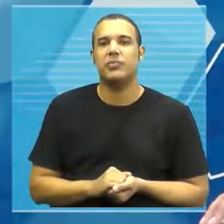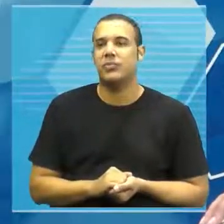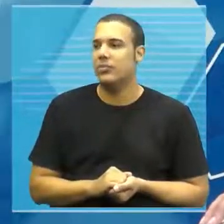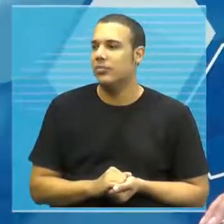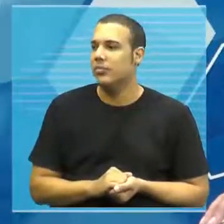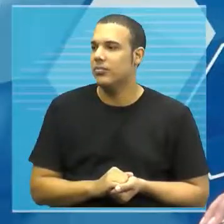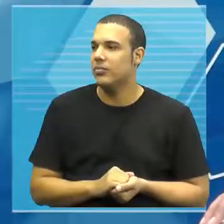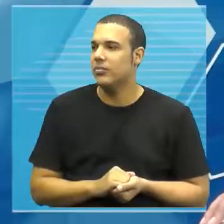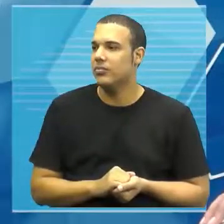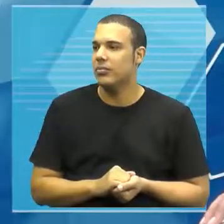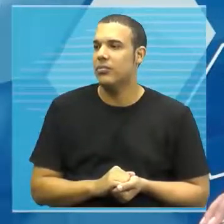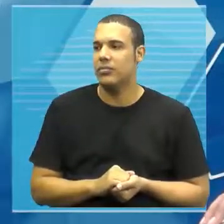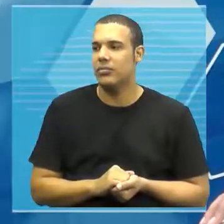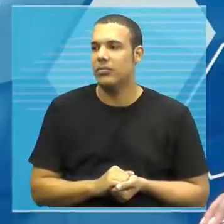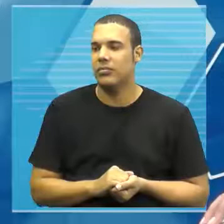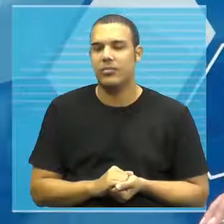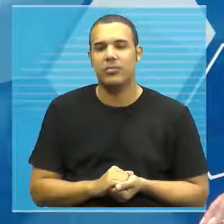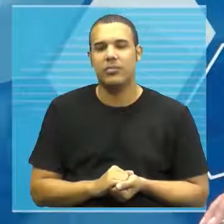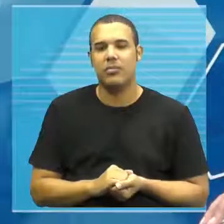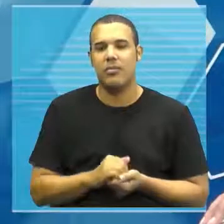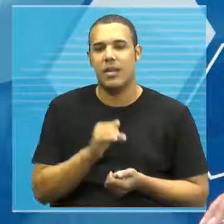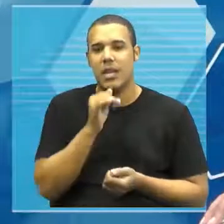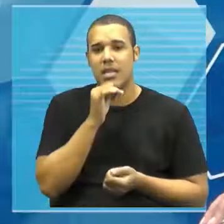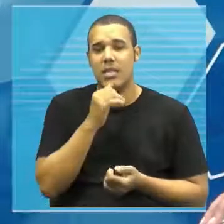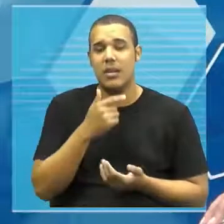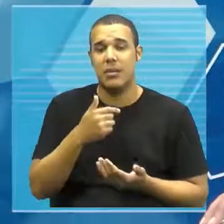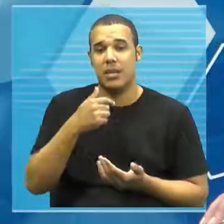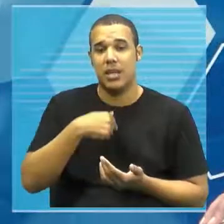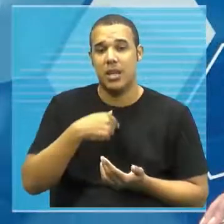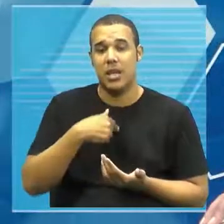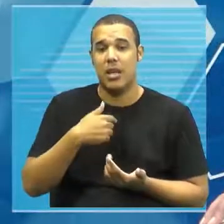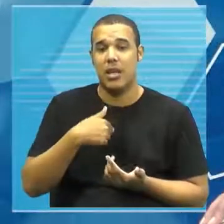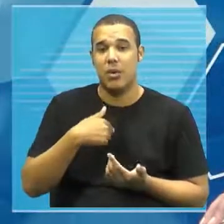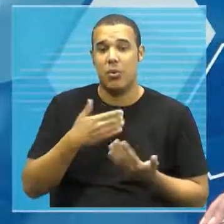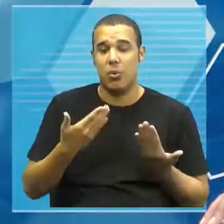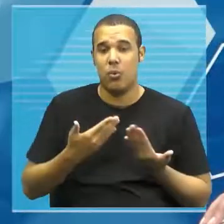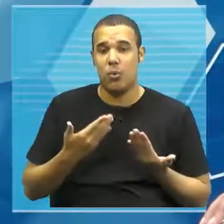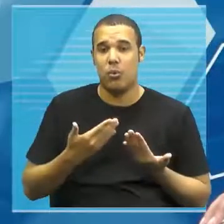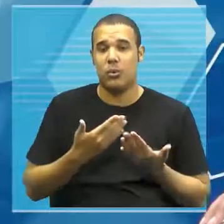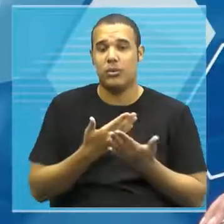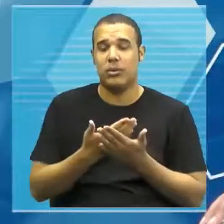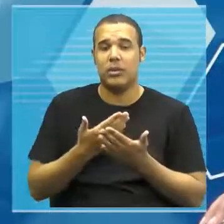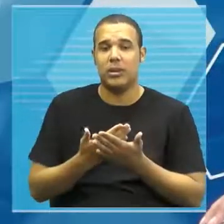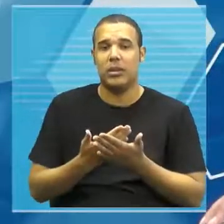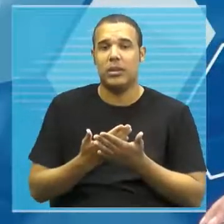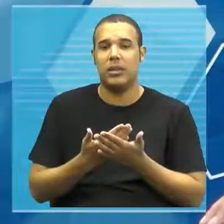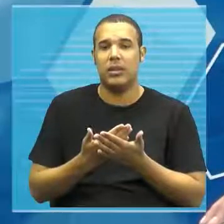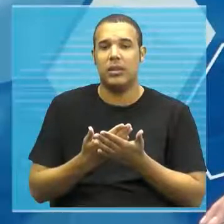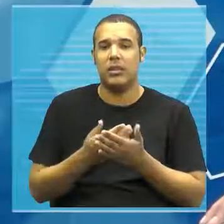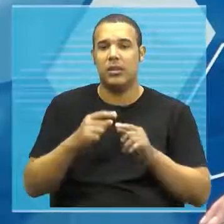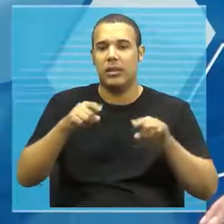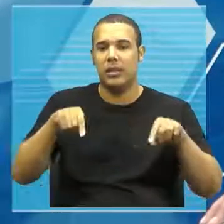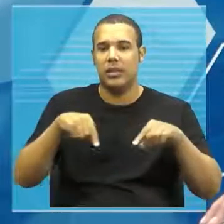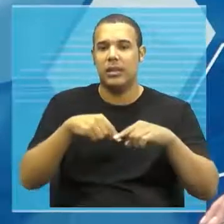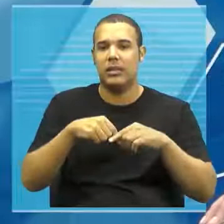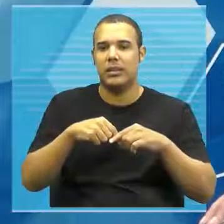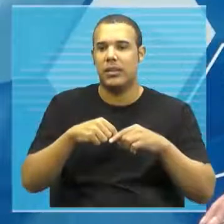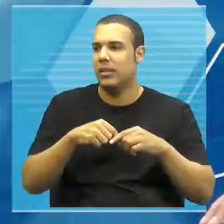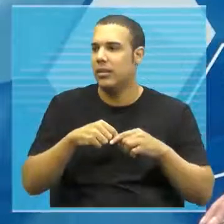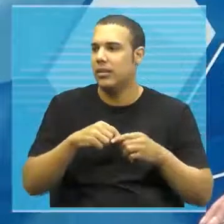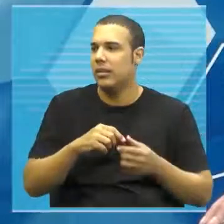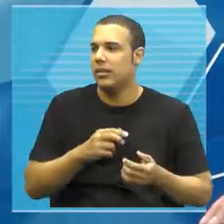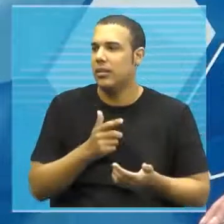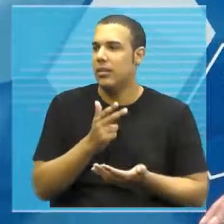aqui no canal educação eu estou no estúdio tô aqui no estúdio 2 e a gente percorre centenas